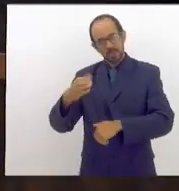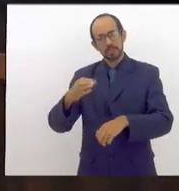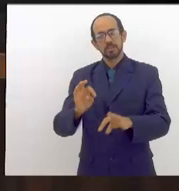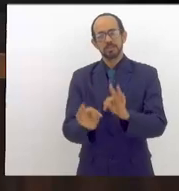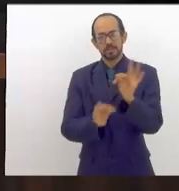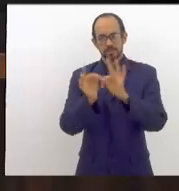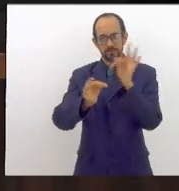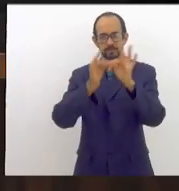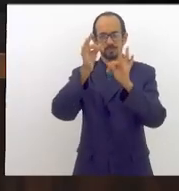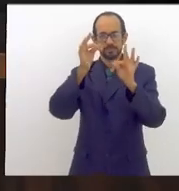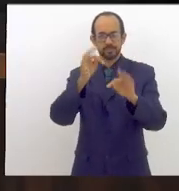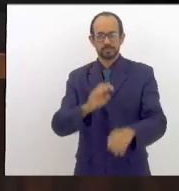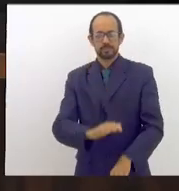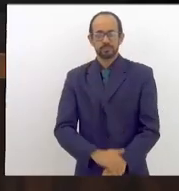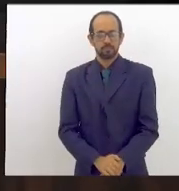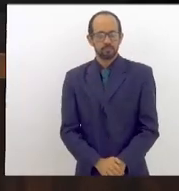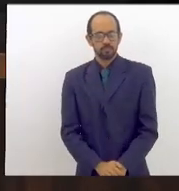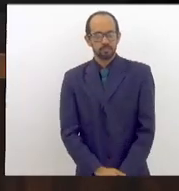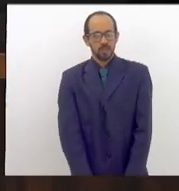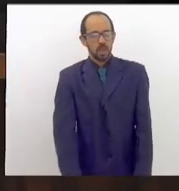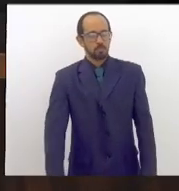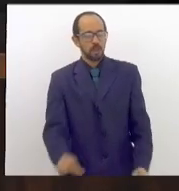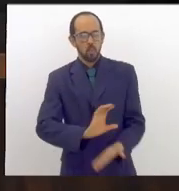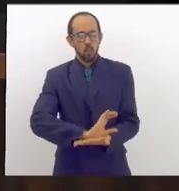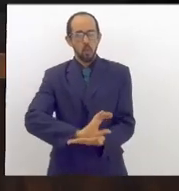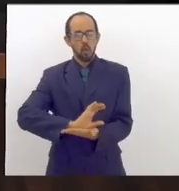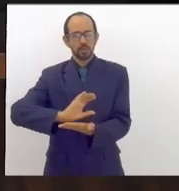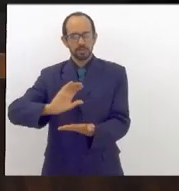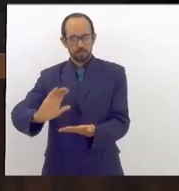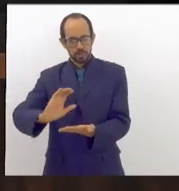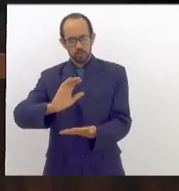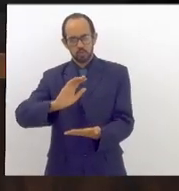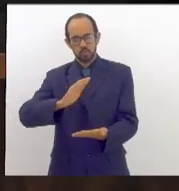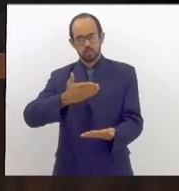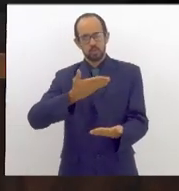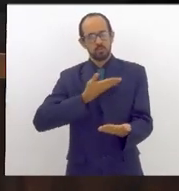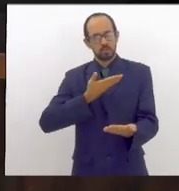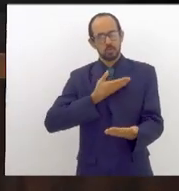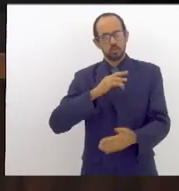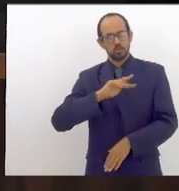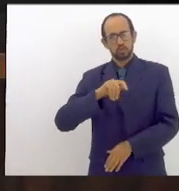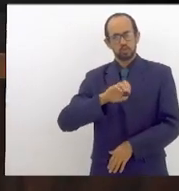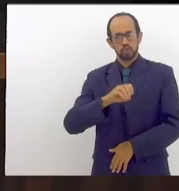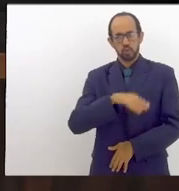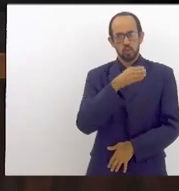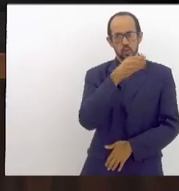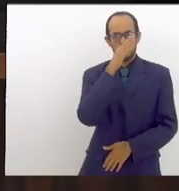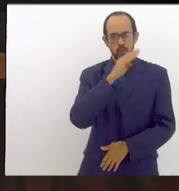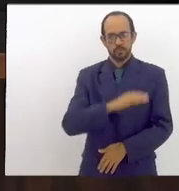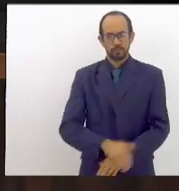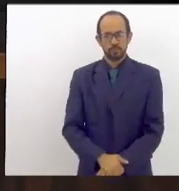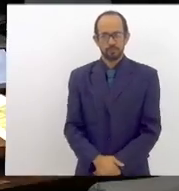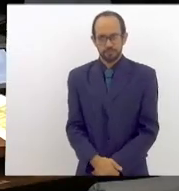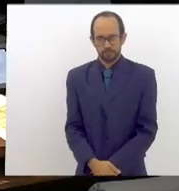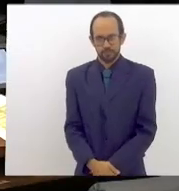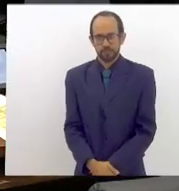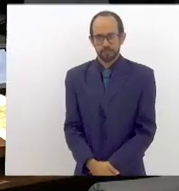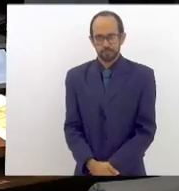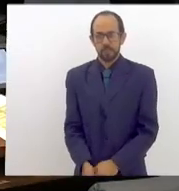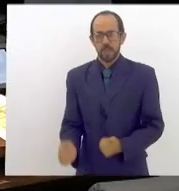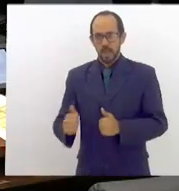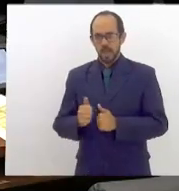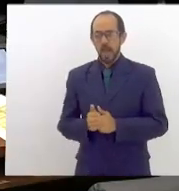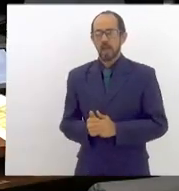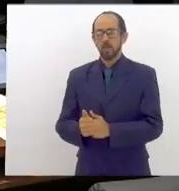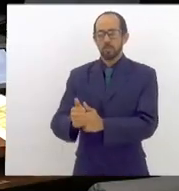Doutor parecer pela comissão de orçamento nosso amigo nosso Chico Machado acompanha